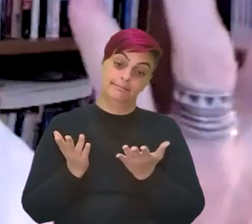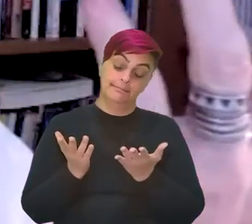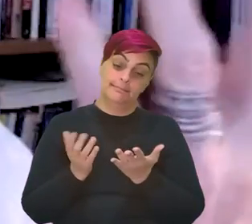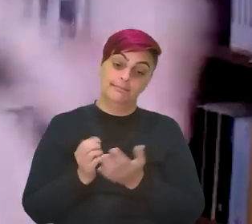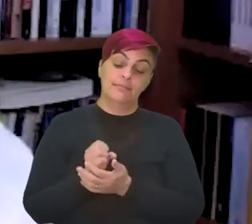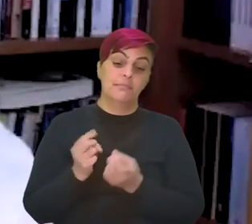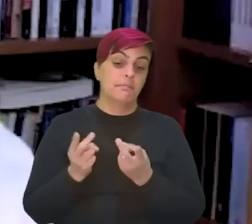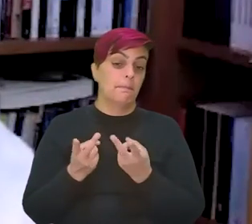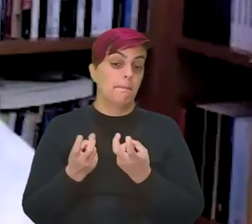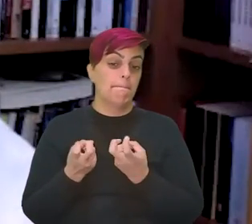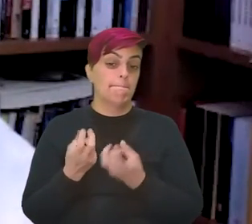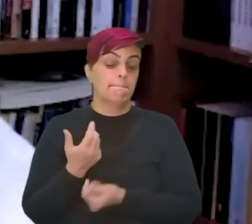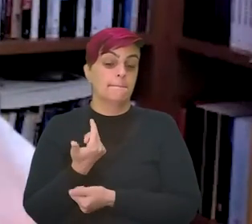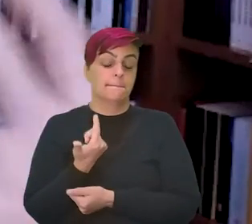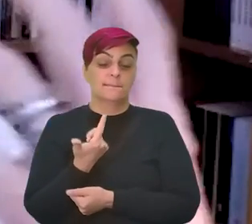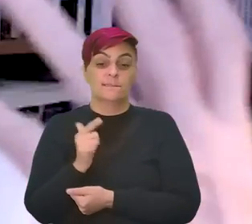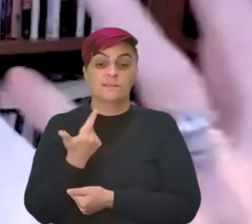Mas, enfim, você vê que